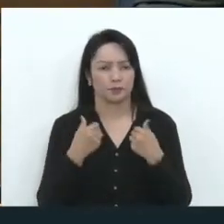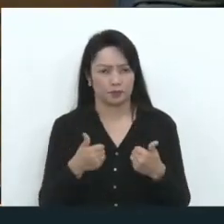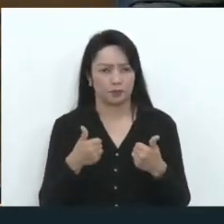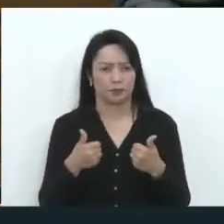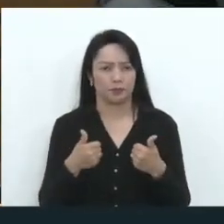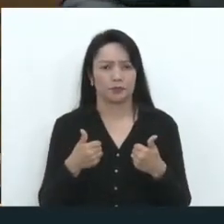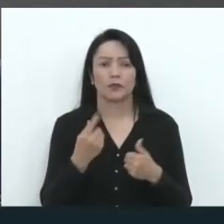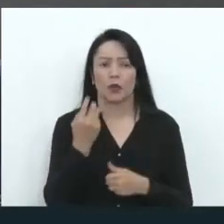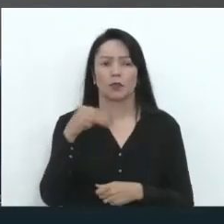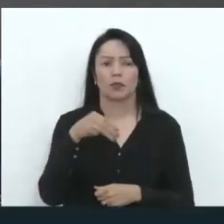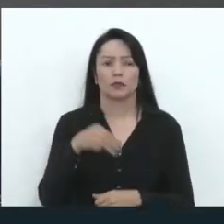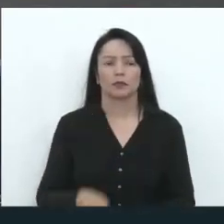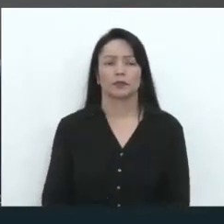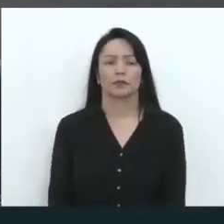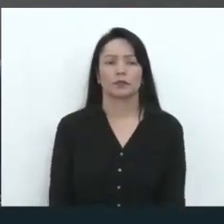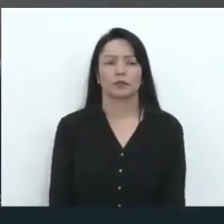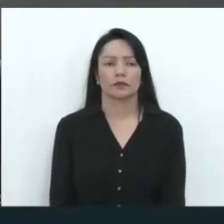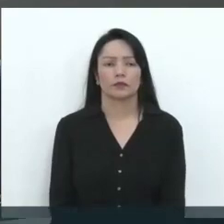Um minuto de silêncio.